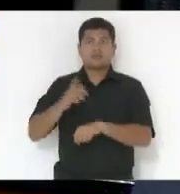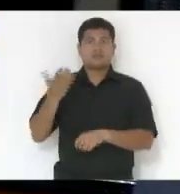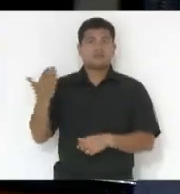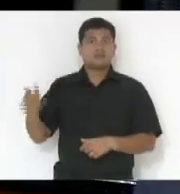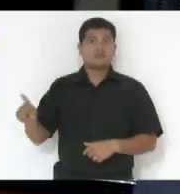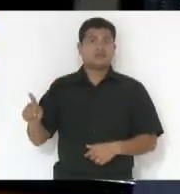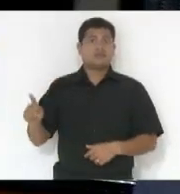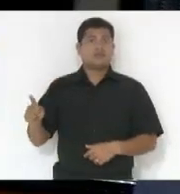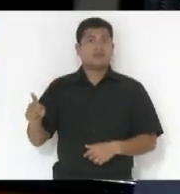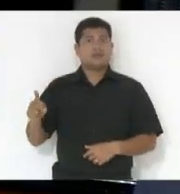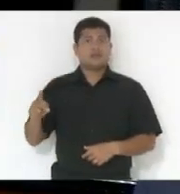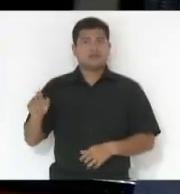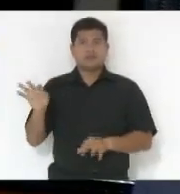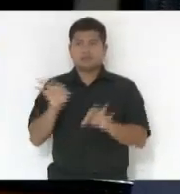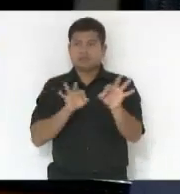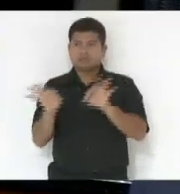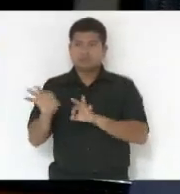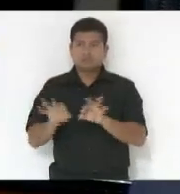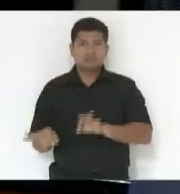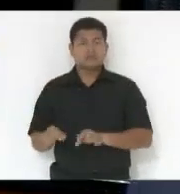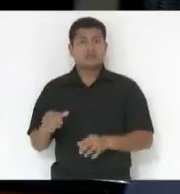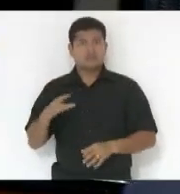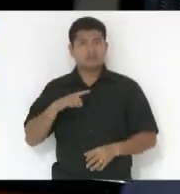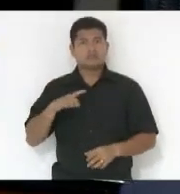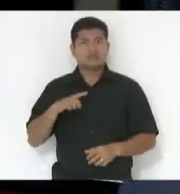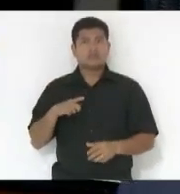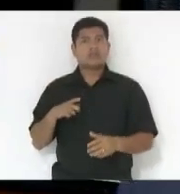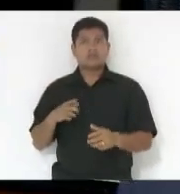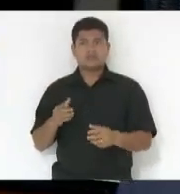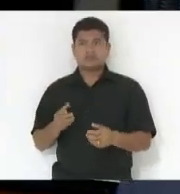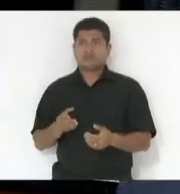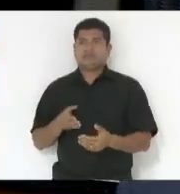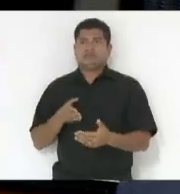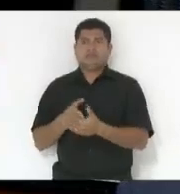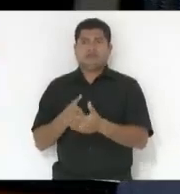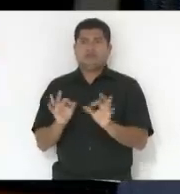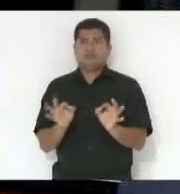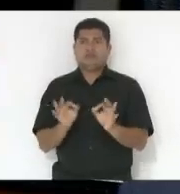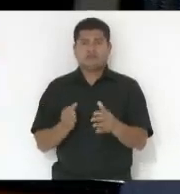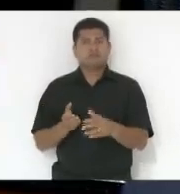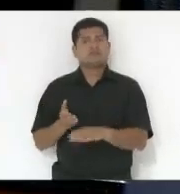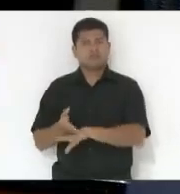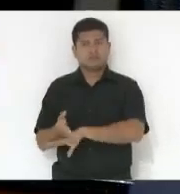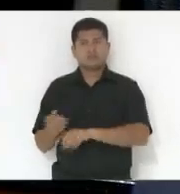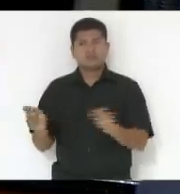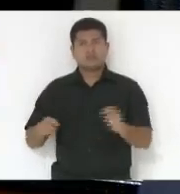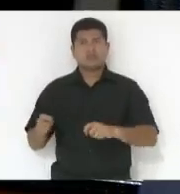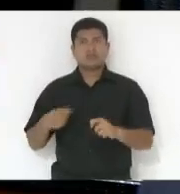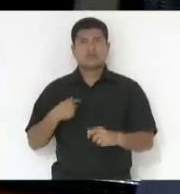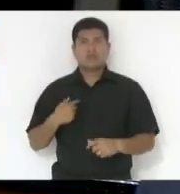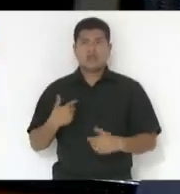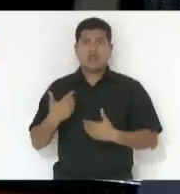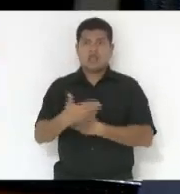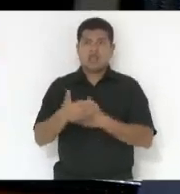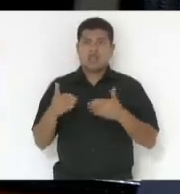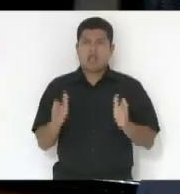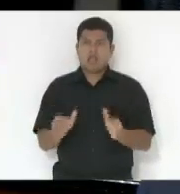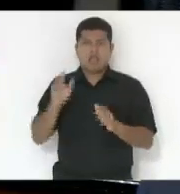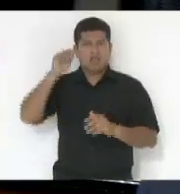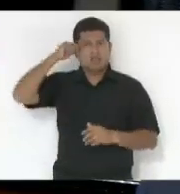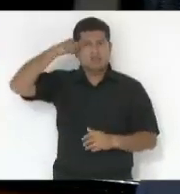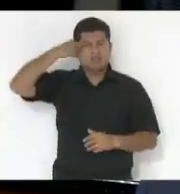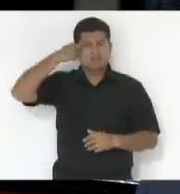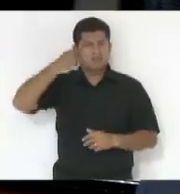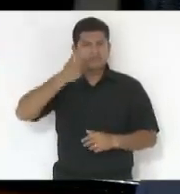tem acesso. O problema é que ele veio aqui e ele dizendo que havia uma caixa preta